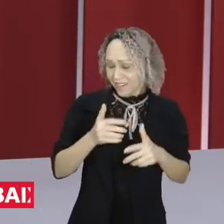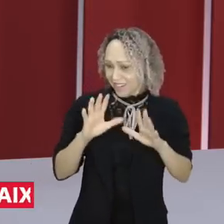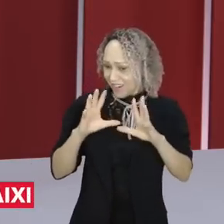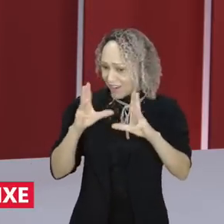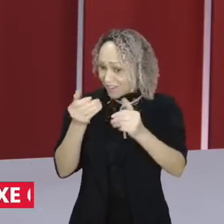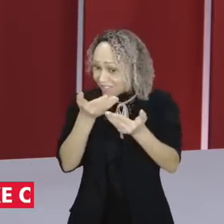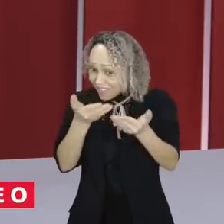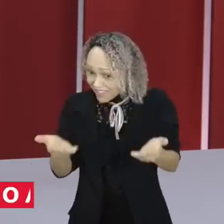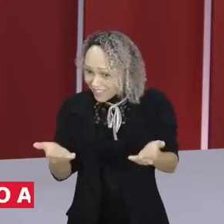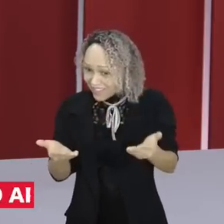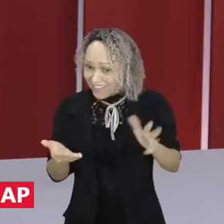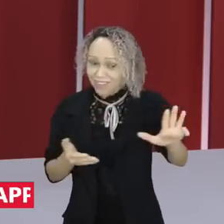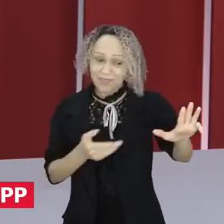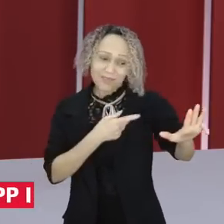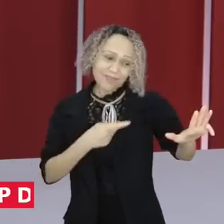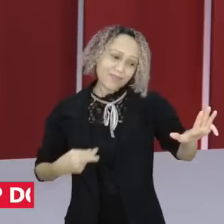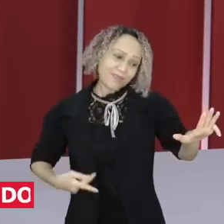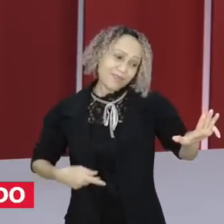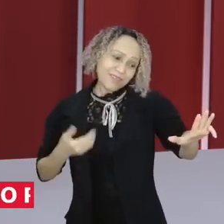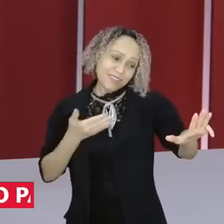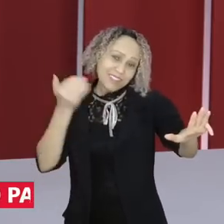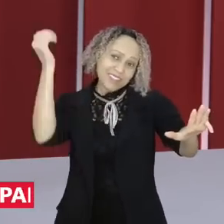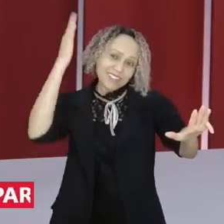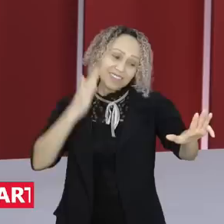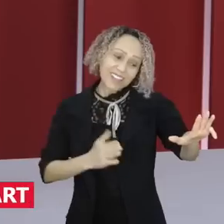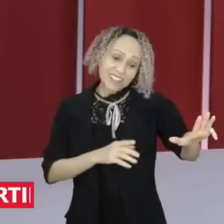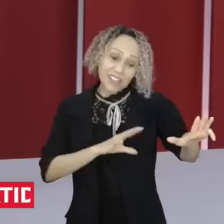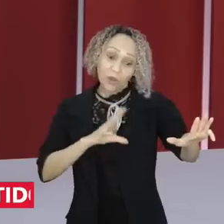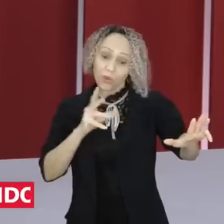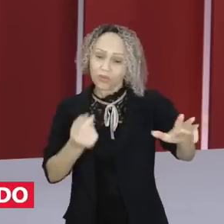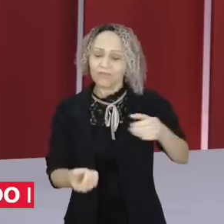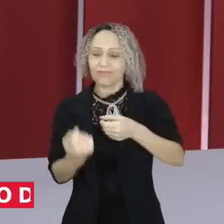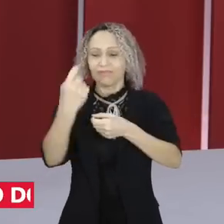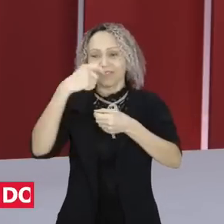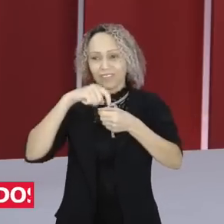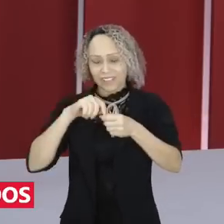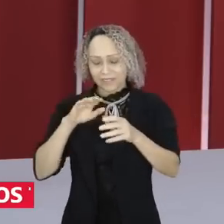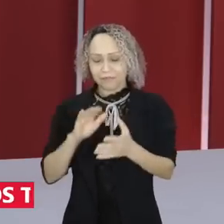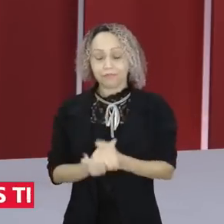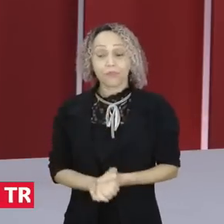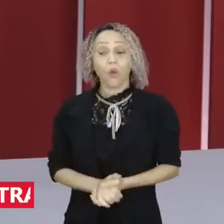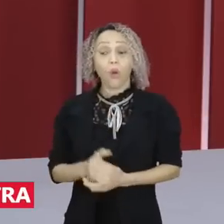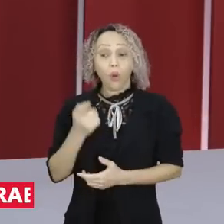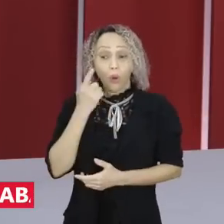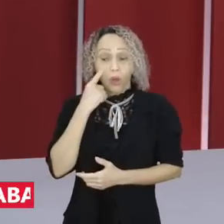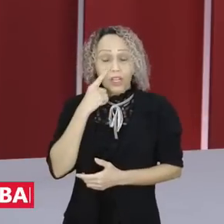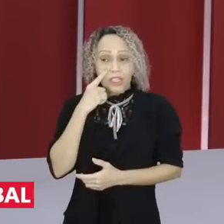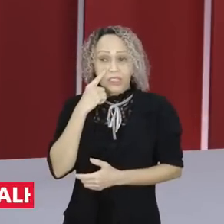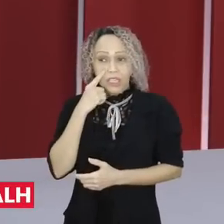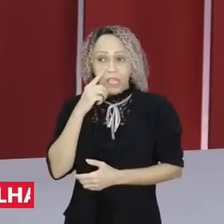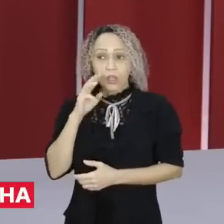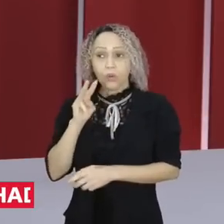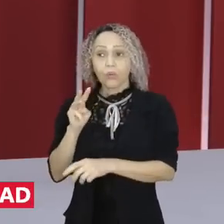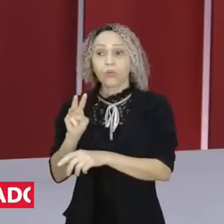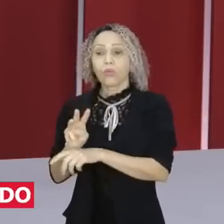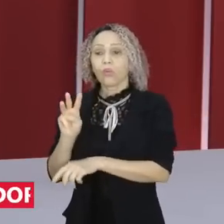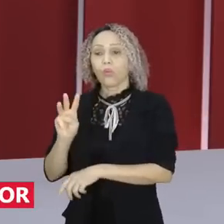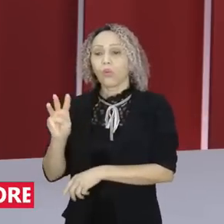do presidente Lula. E para isso, já tem um site aí de arrecadação de